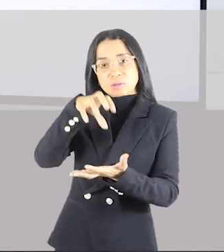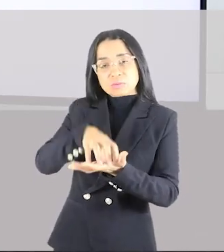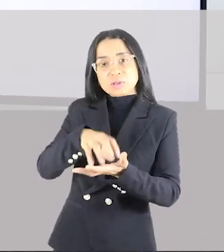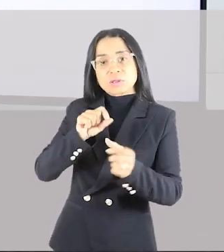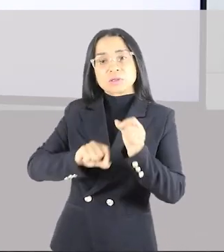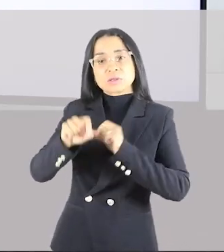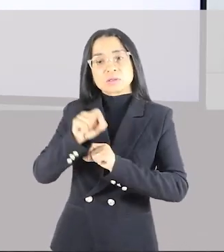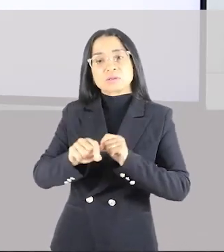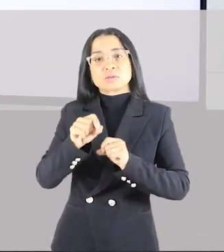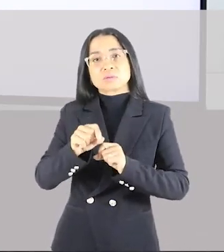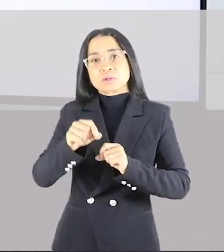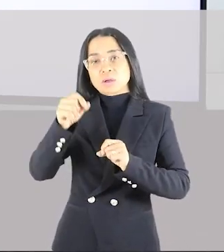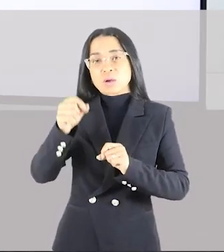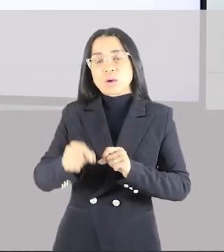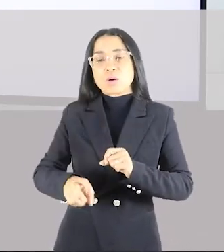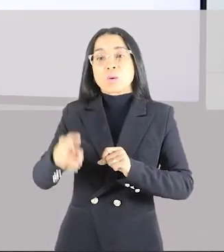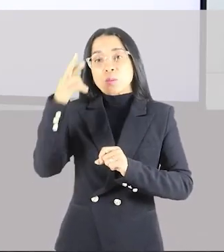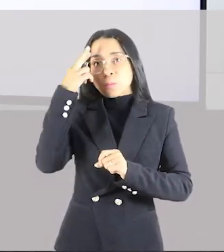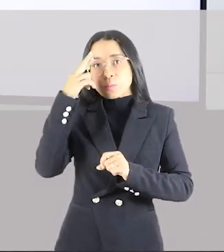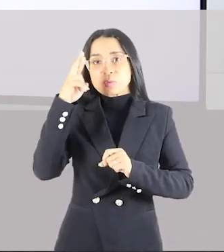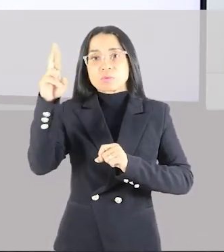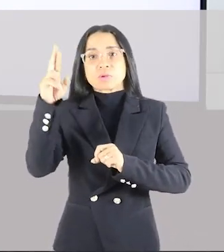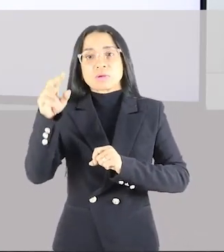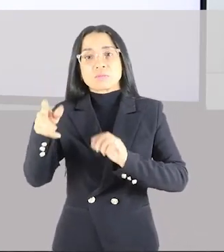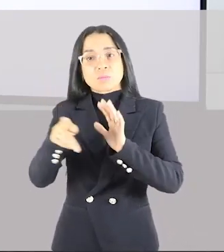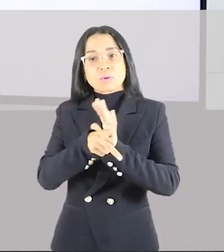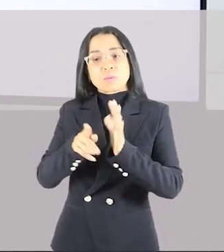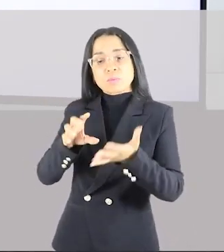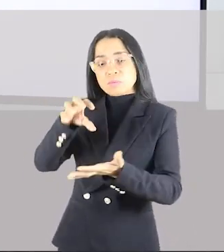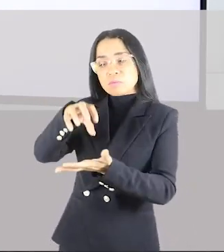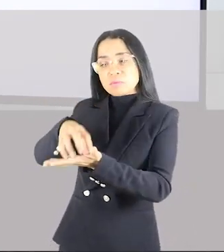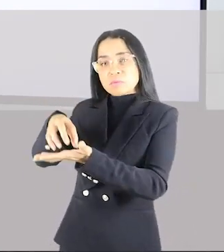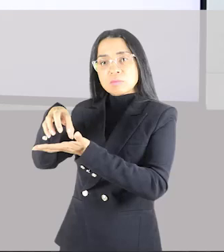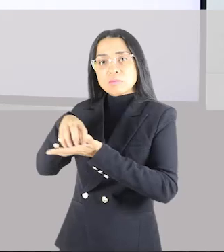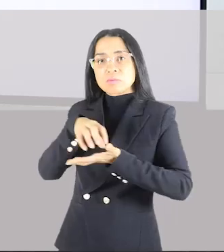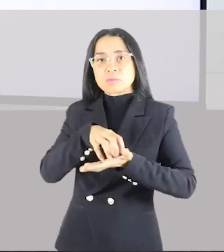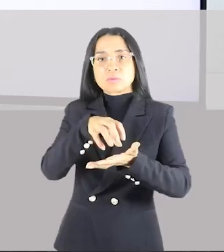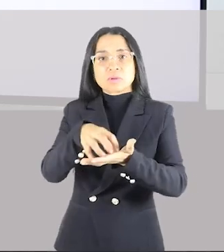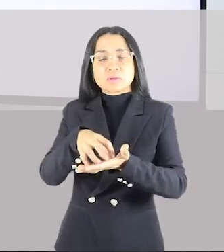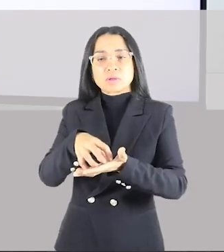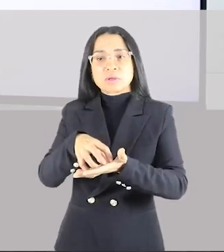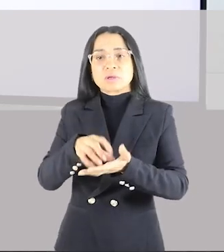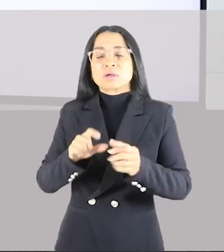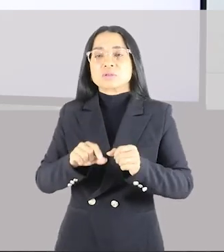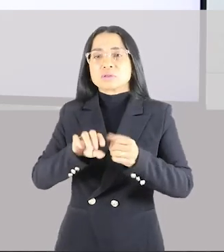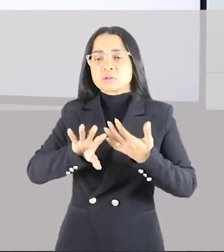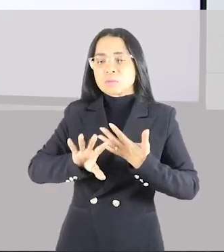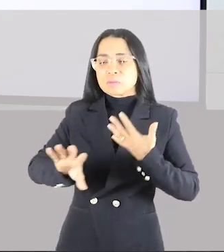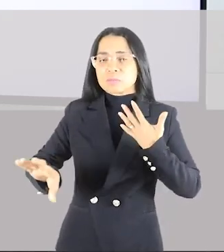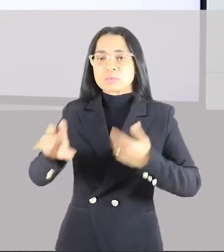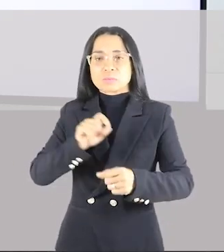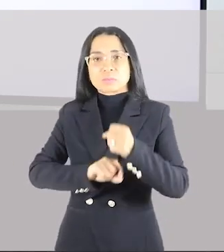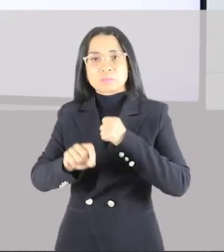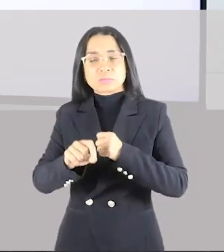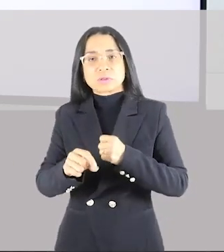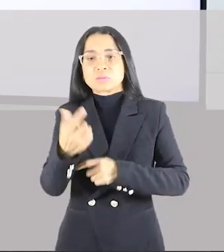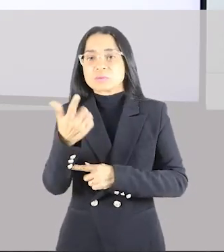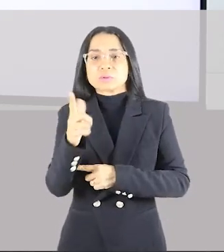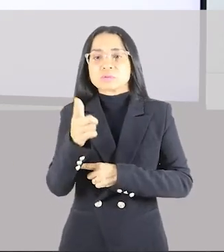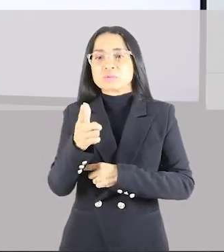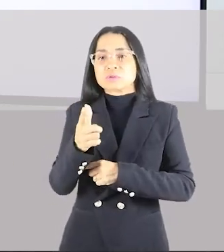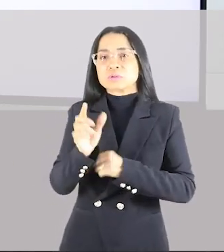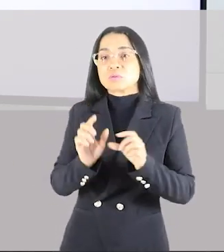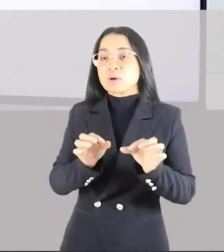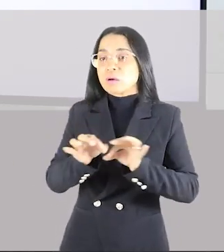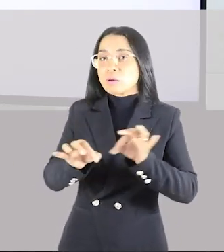que era uma espécie de chefe ali daquelas aldeias. Então você tinha uma fragmentação desse território, você não tinha uma